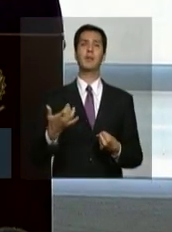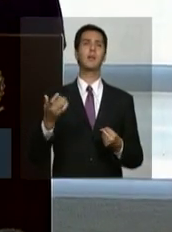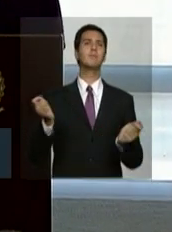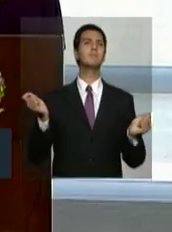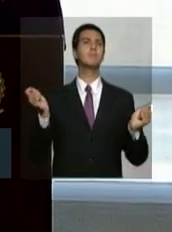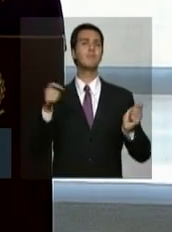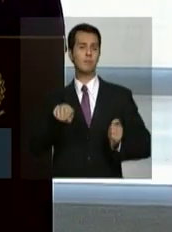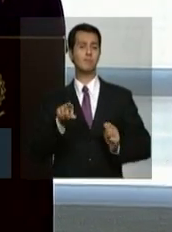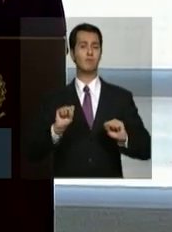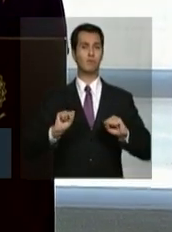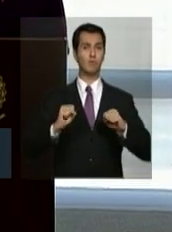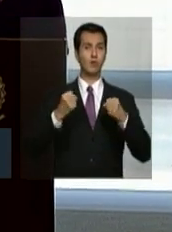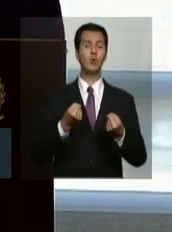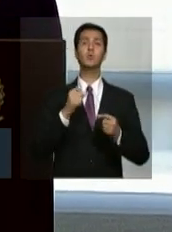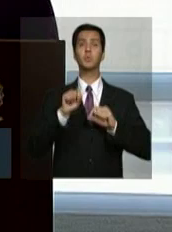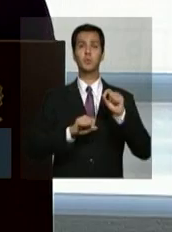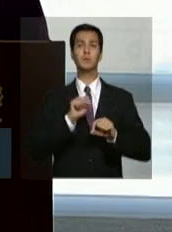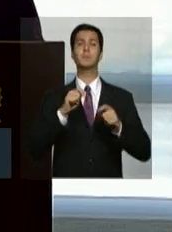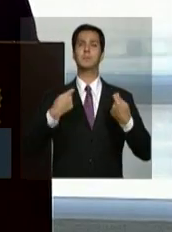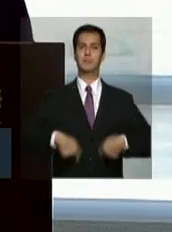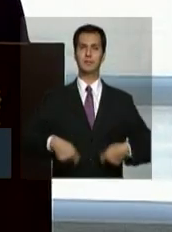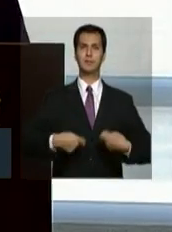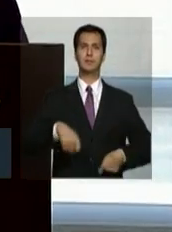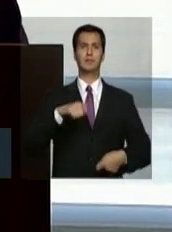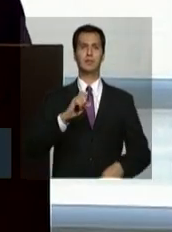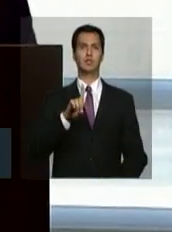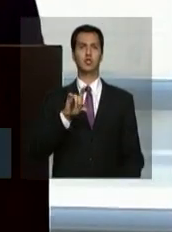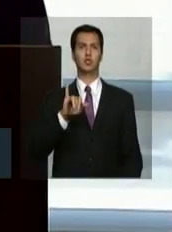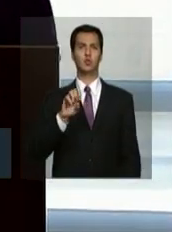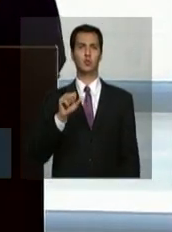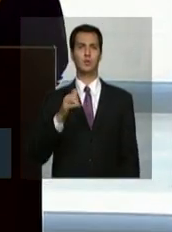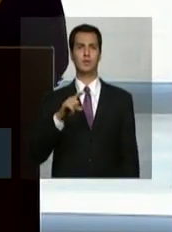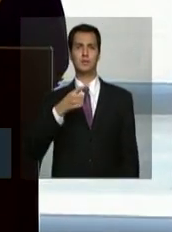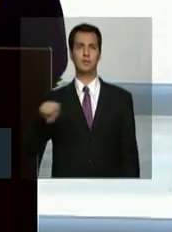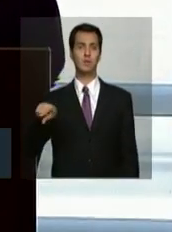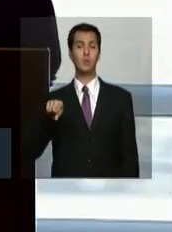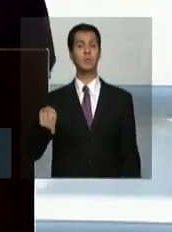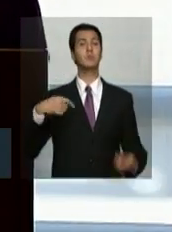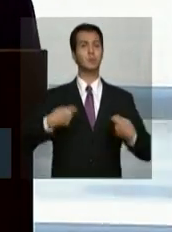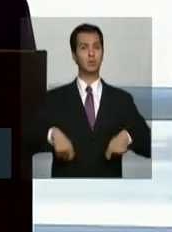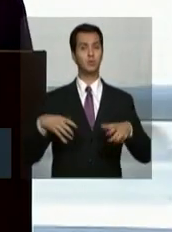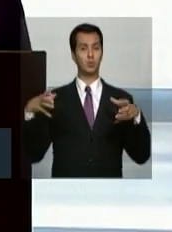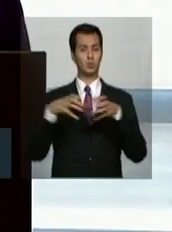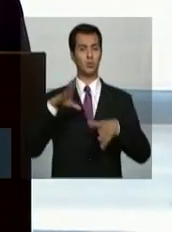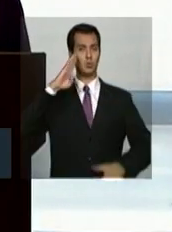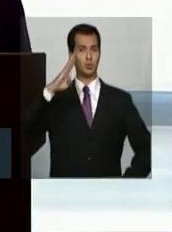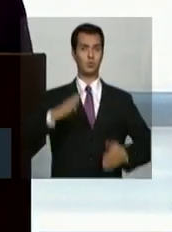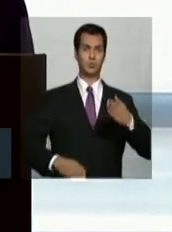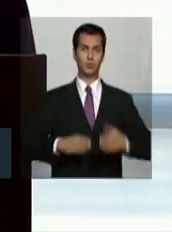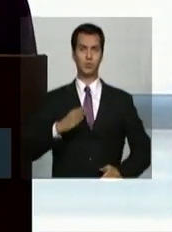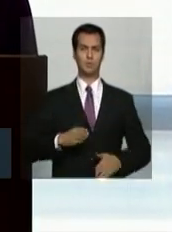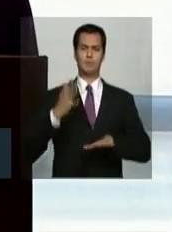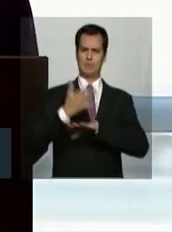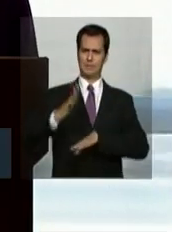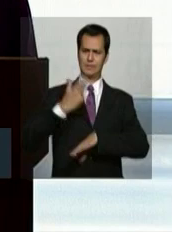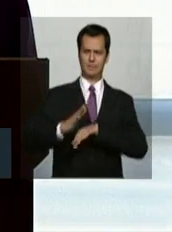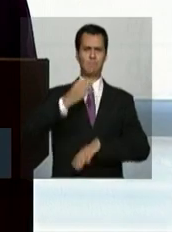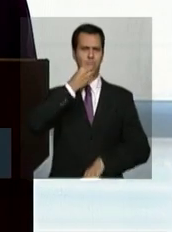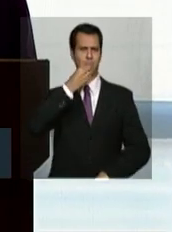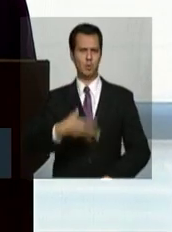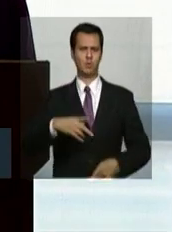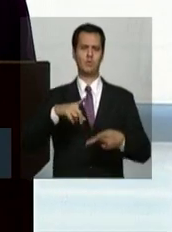requer, como eu já disse, forças armadas bem equipadas e bem treinadas. Exige também uma